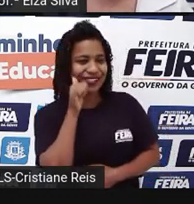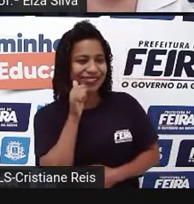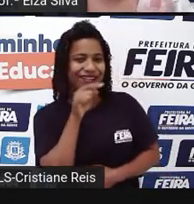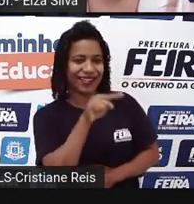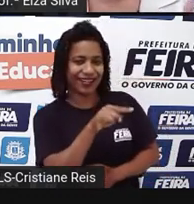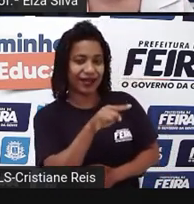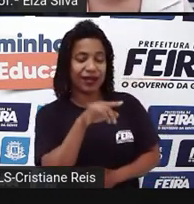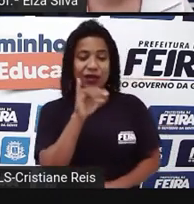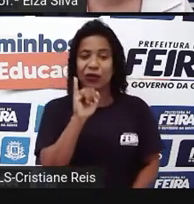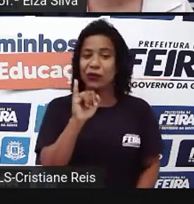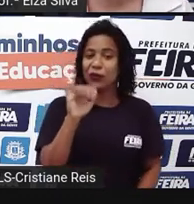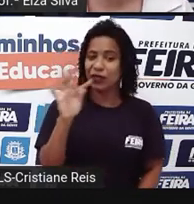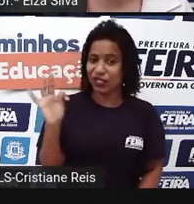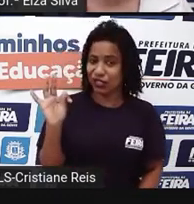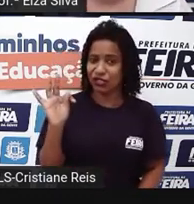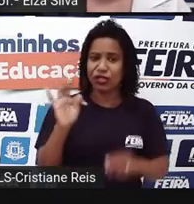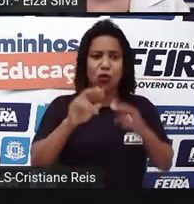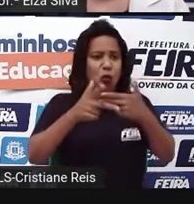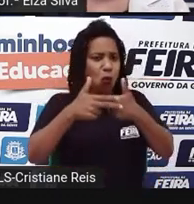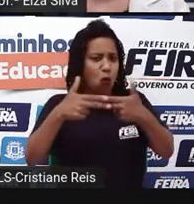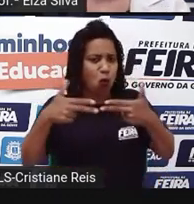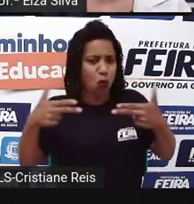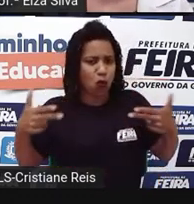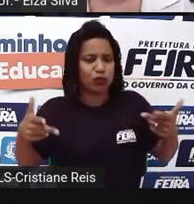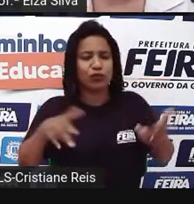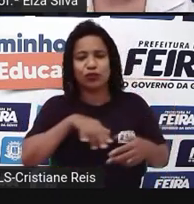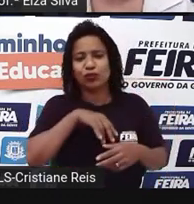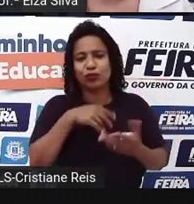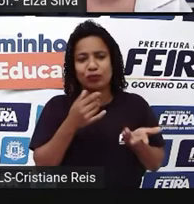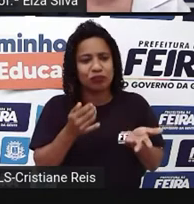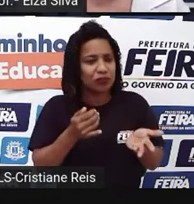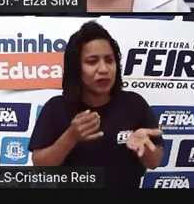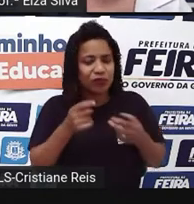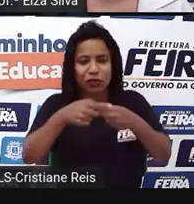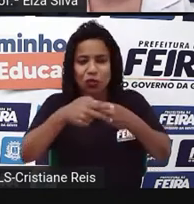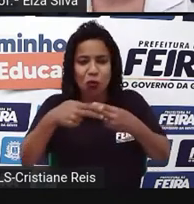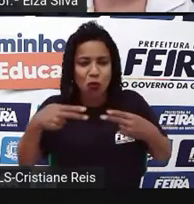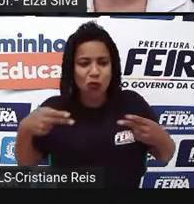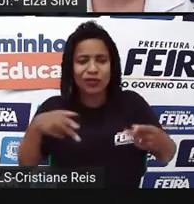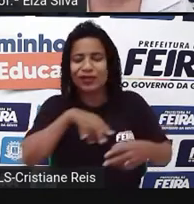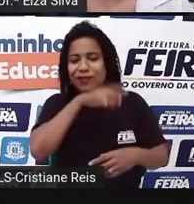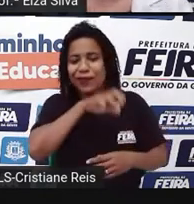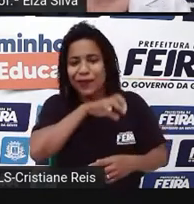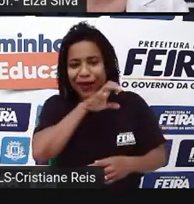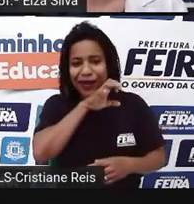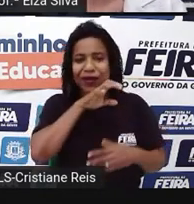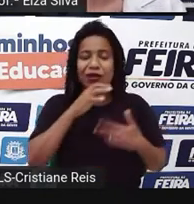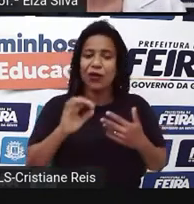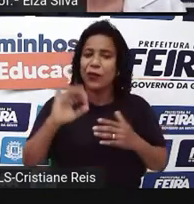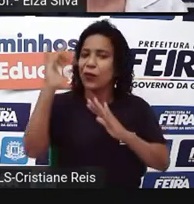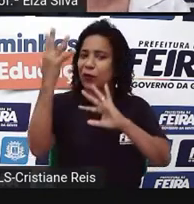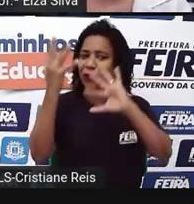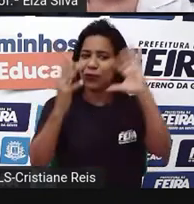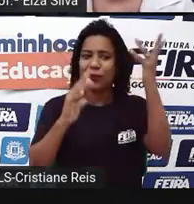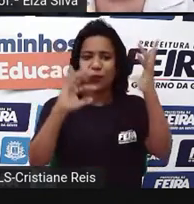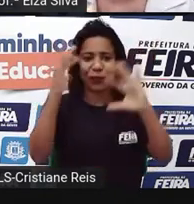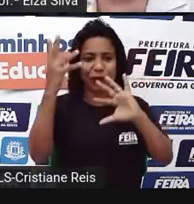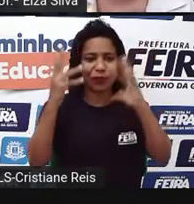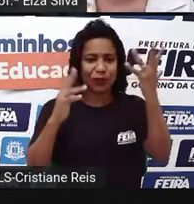que eu utilizo para outras coisas, né? Me referindo, por exemplo, a objetos, animais, fenômenos da